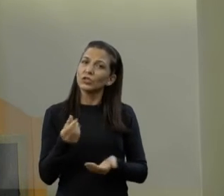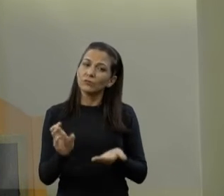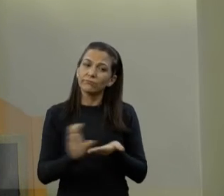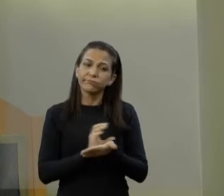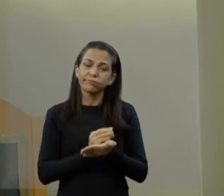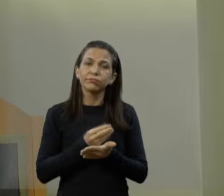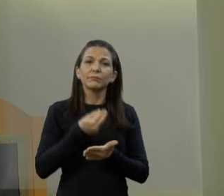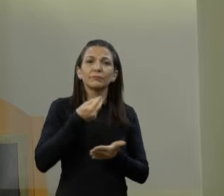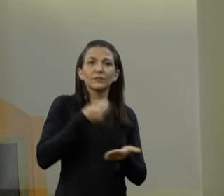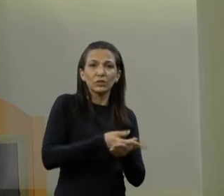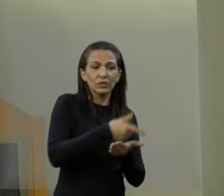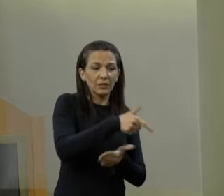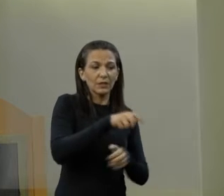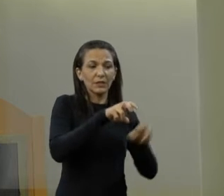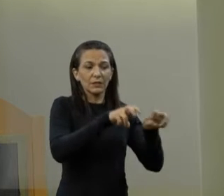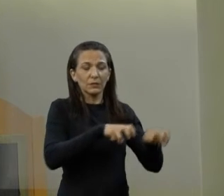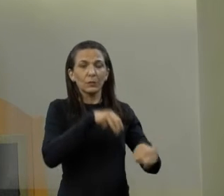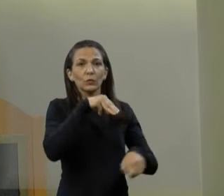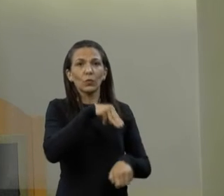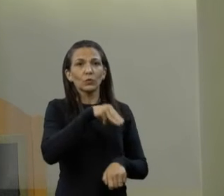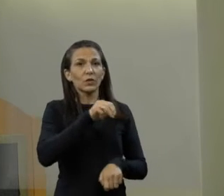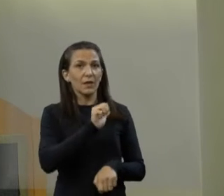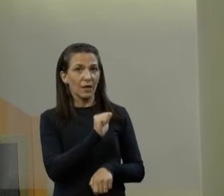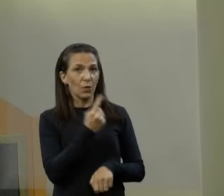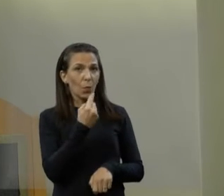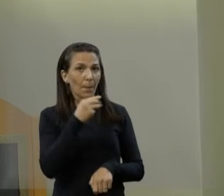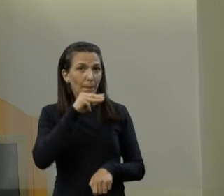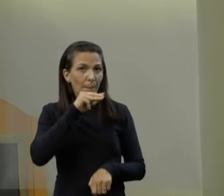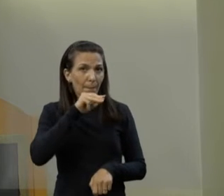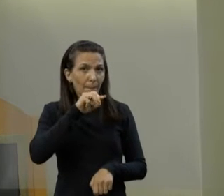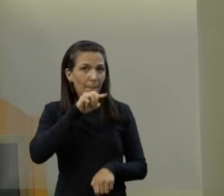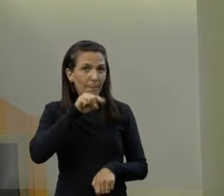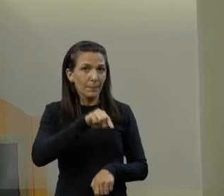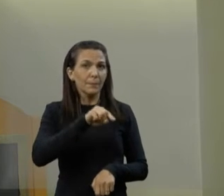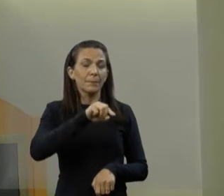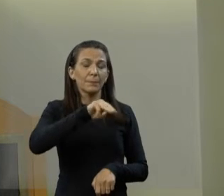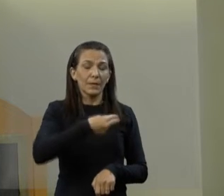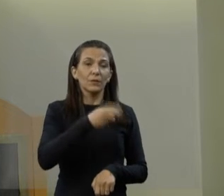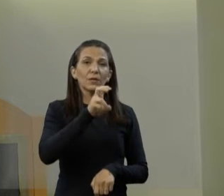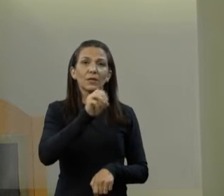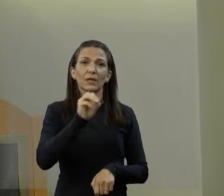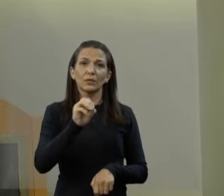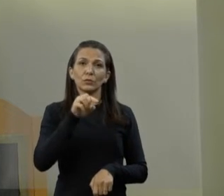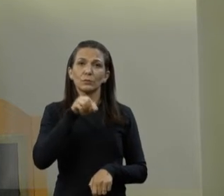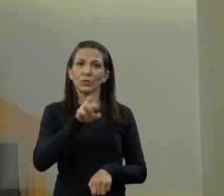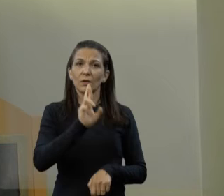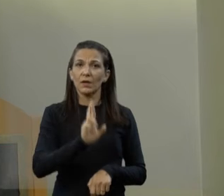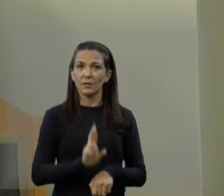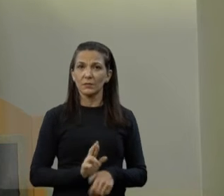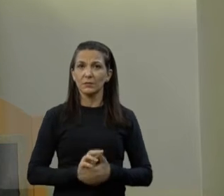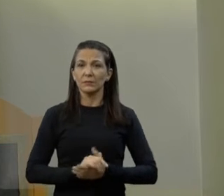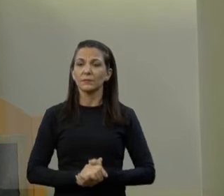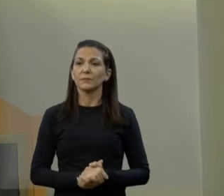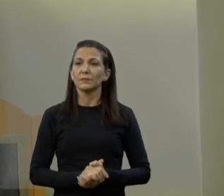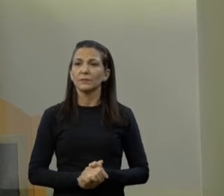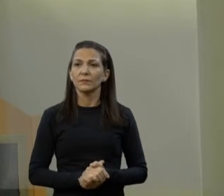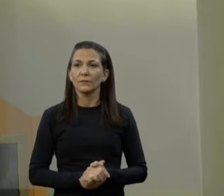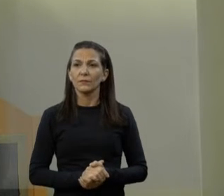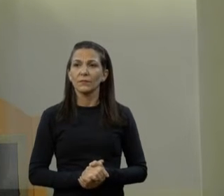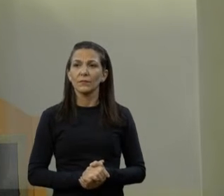também o recurso para o Monte Alegre mais um milhão e meio bom e é dessa forma